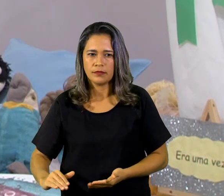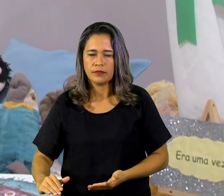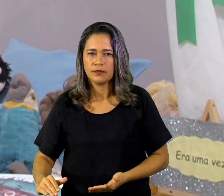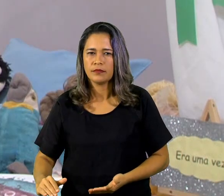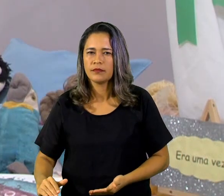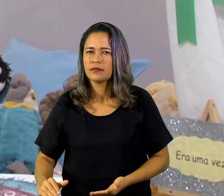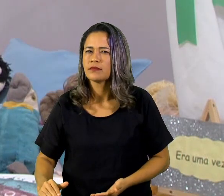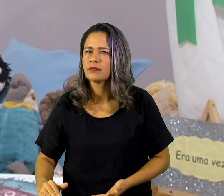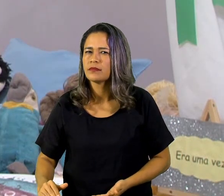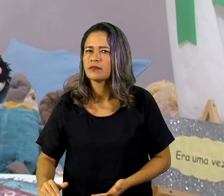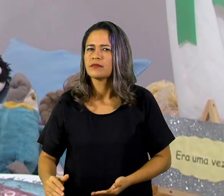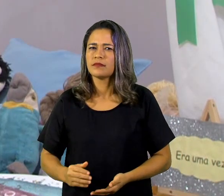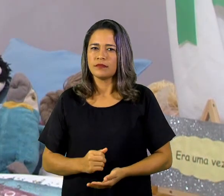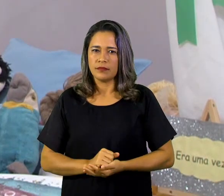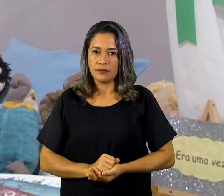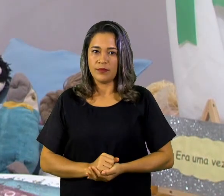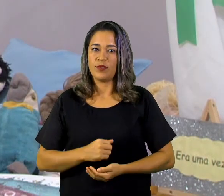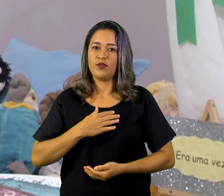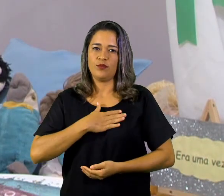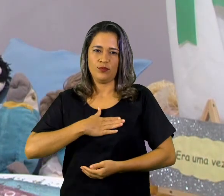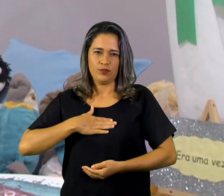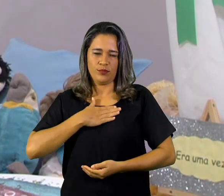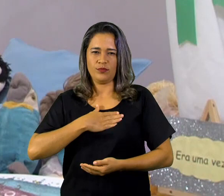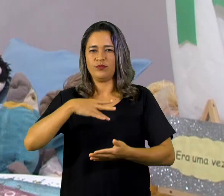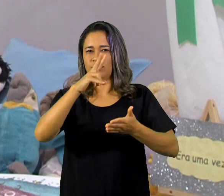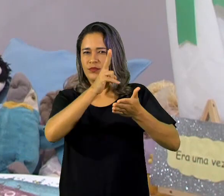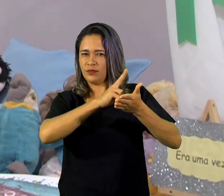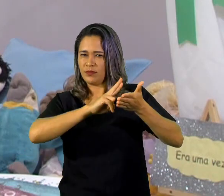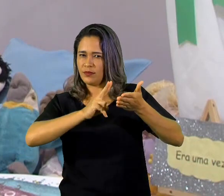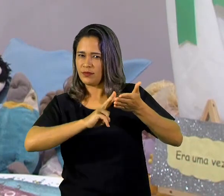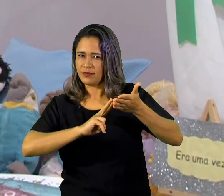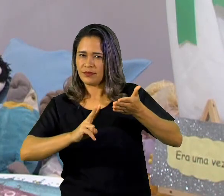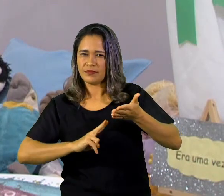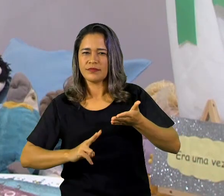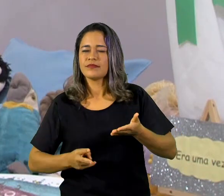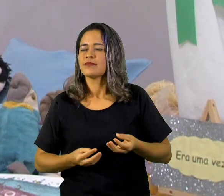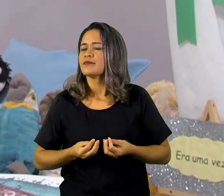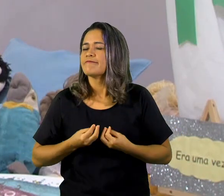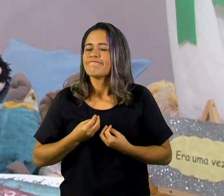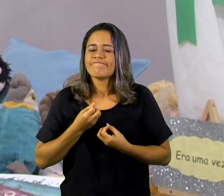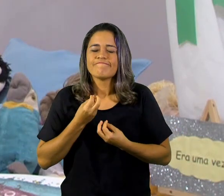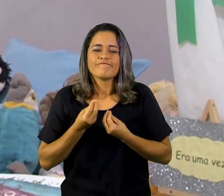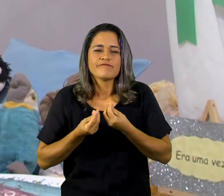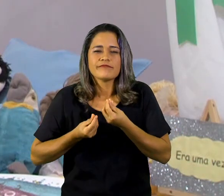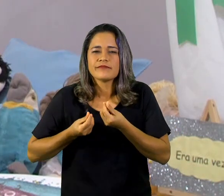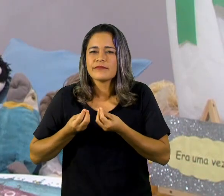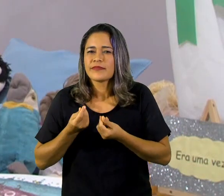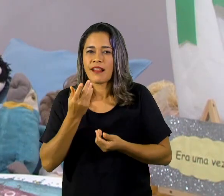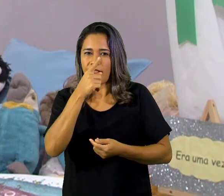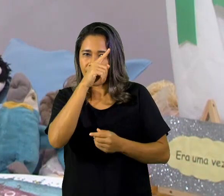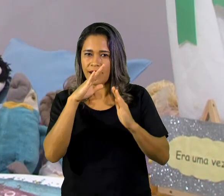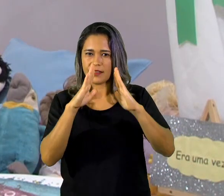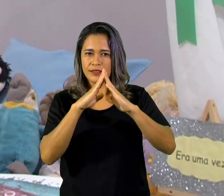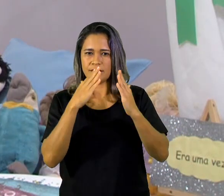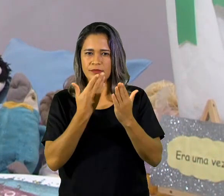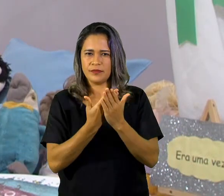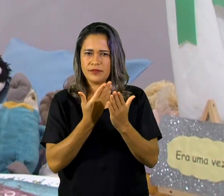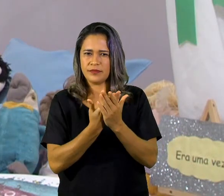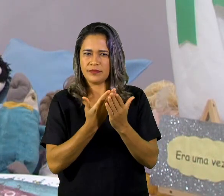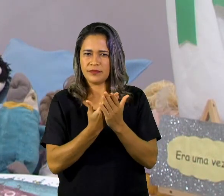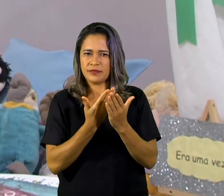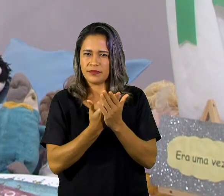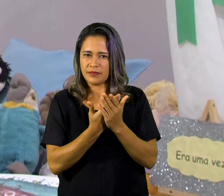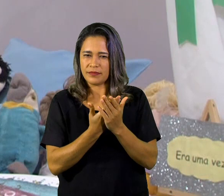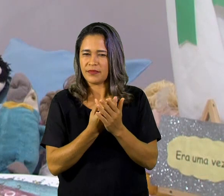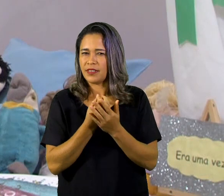primeira infância. O gosto pela leitura é algo que lá no CMEI a criança vivencia